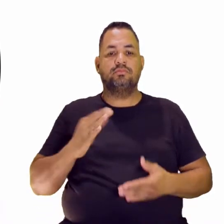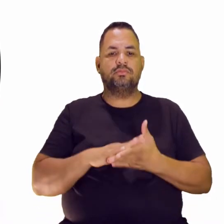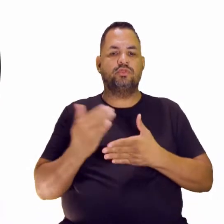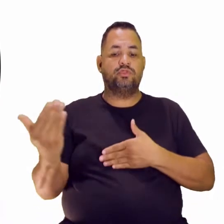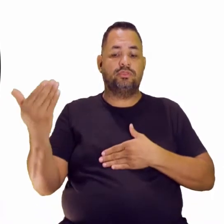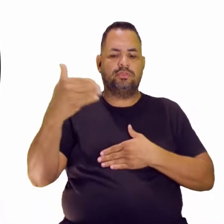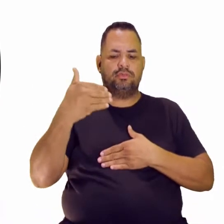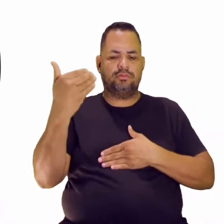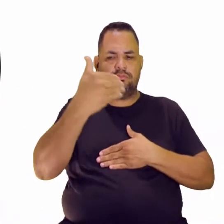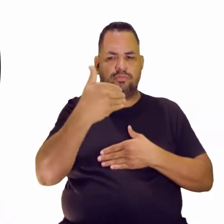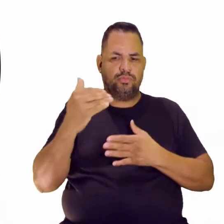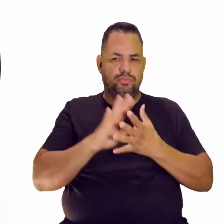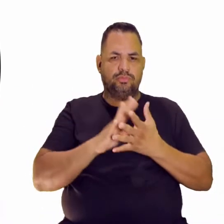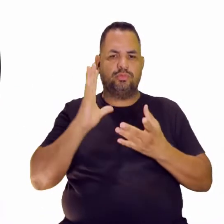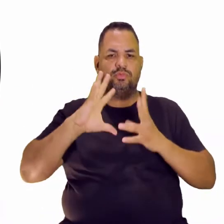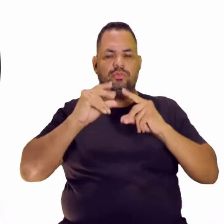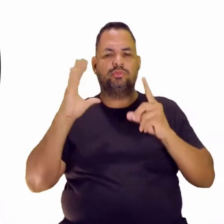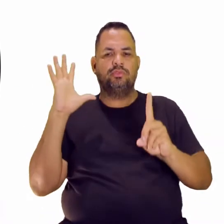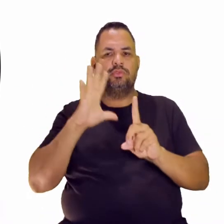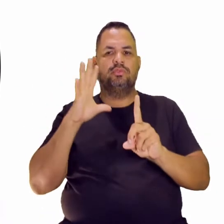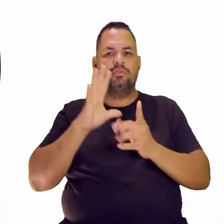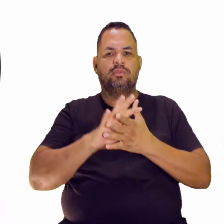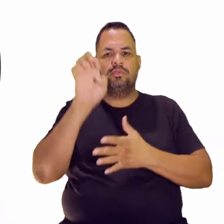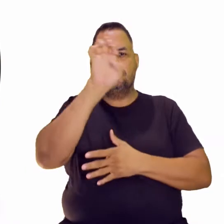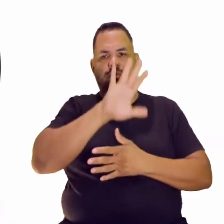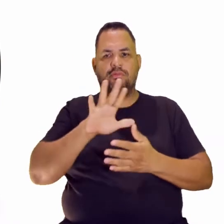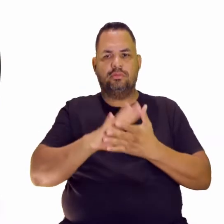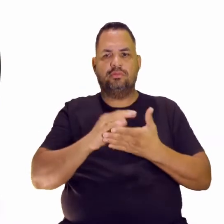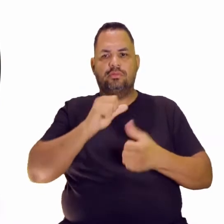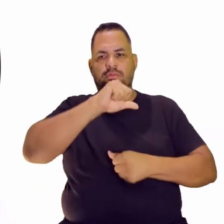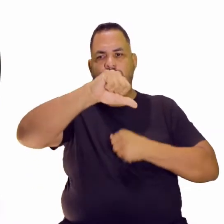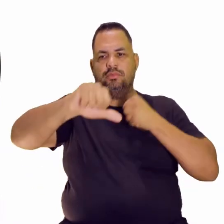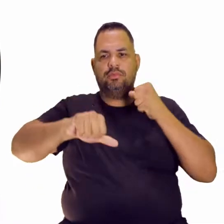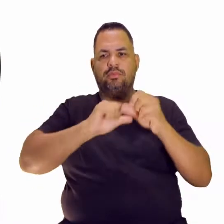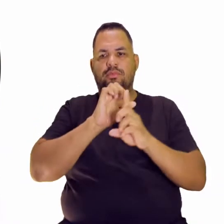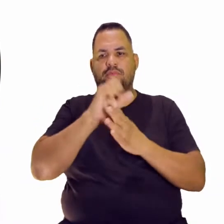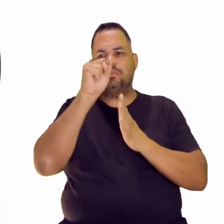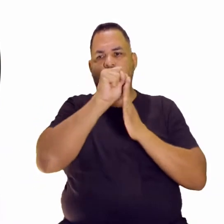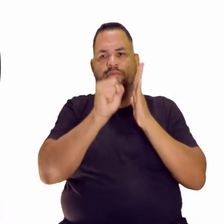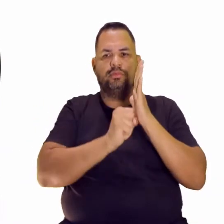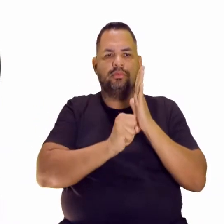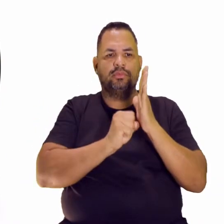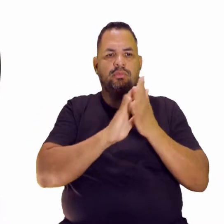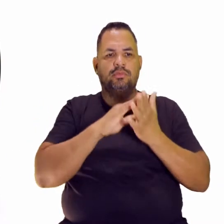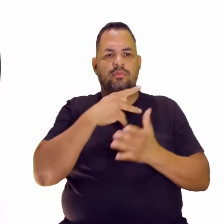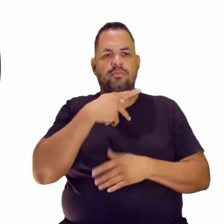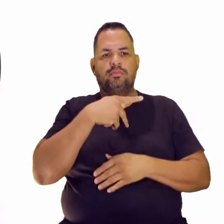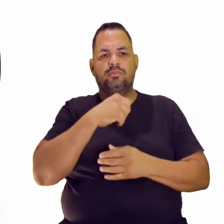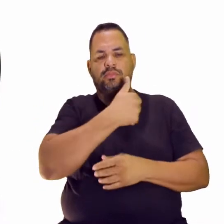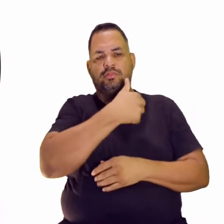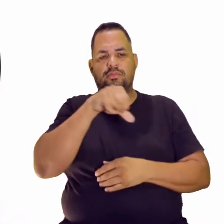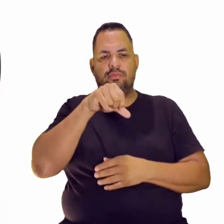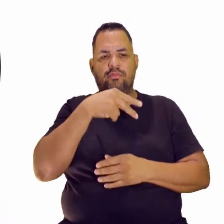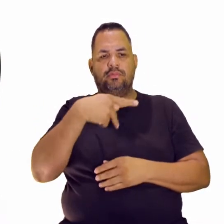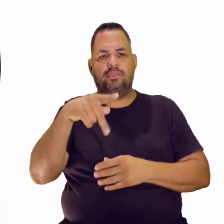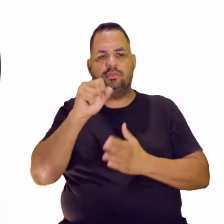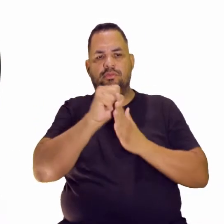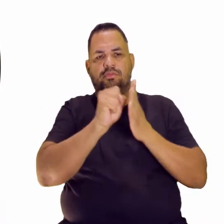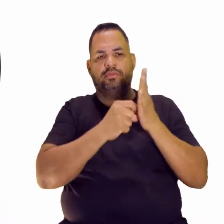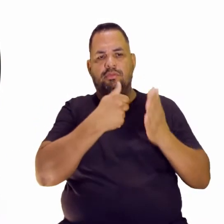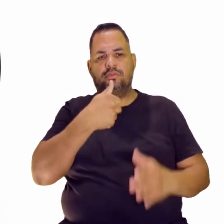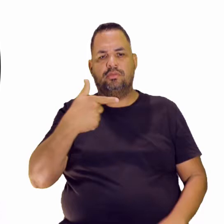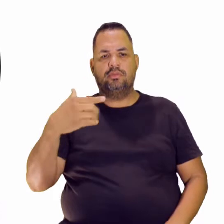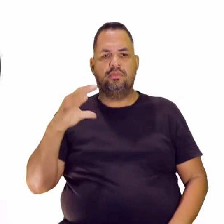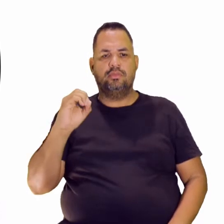termos artísticos, e outras da virada do século XIX para o século XX,